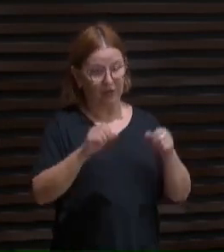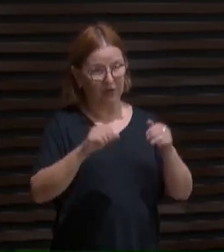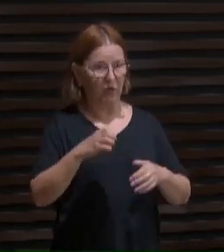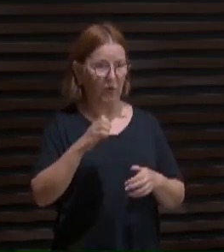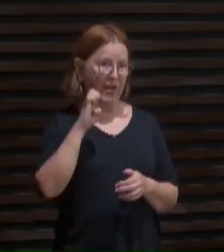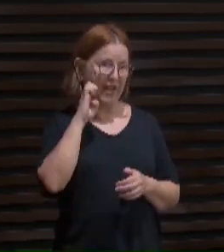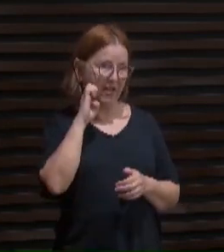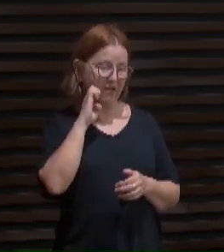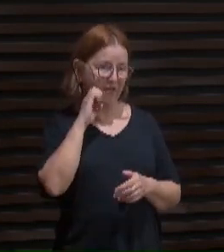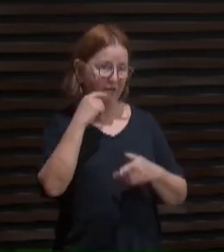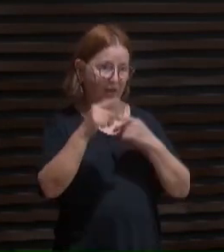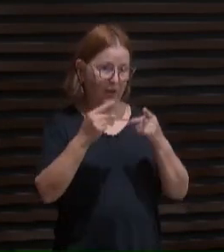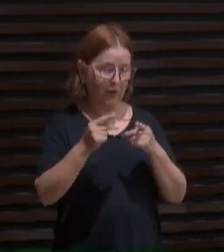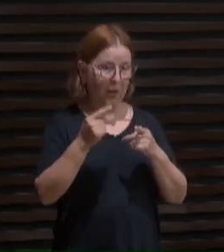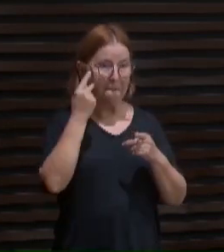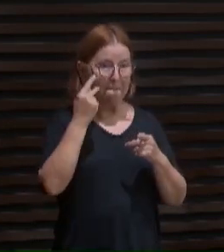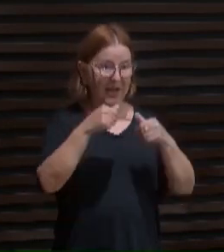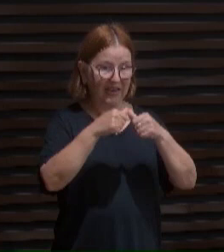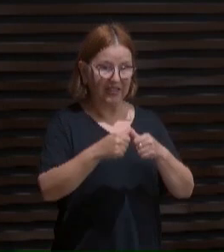como diante dele,